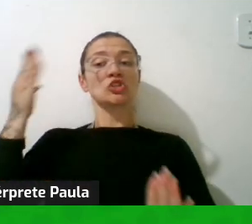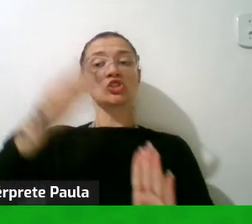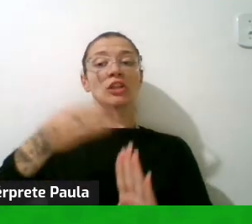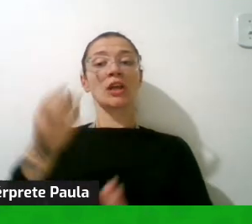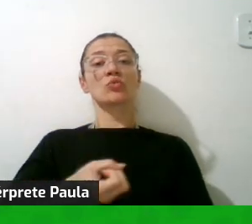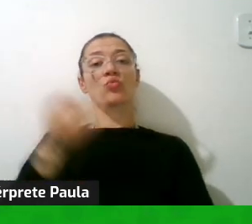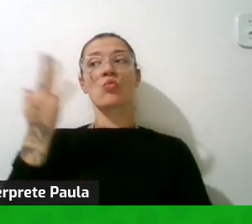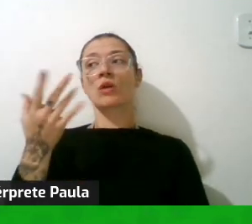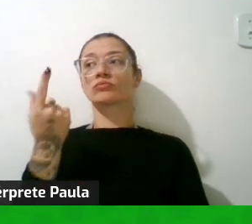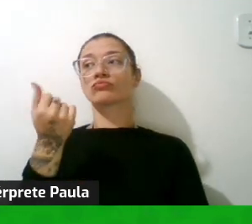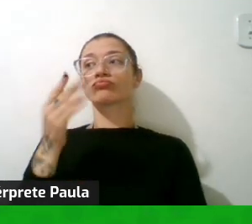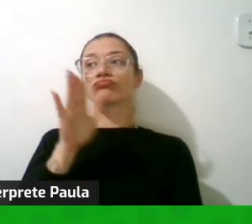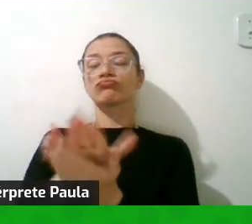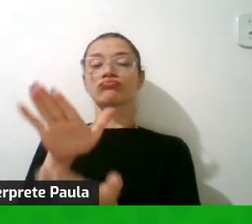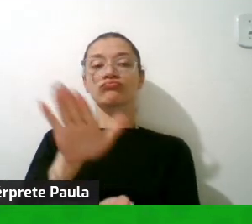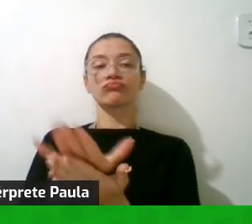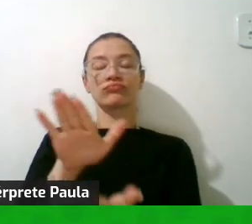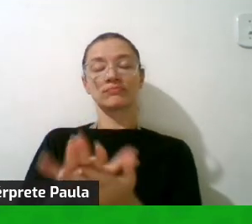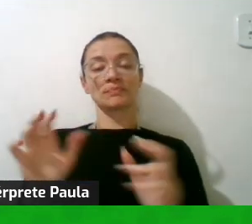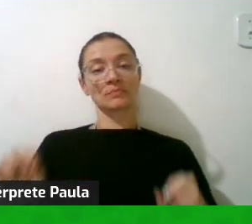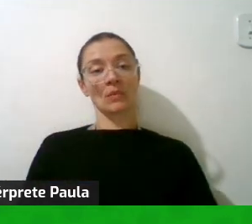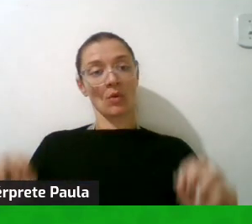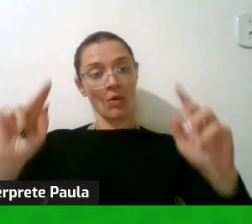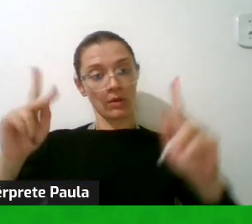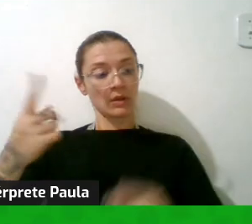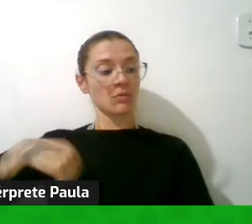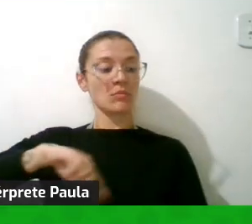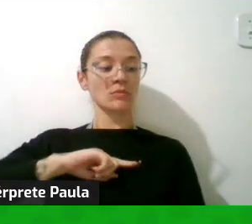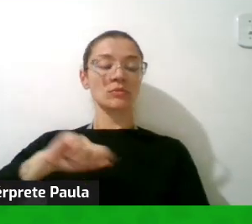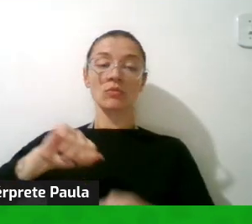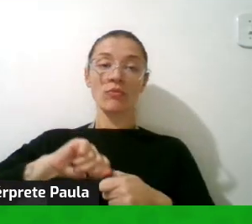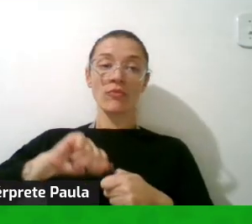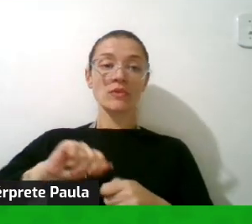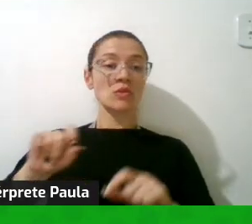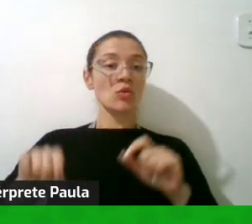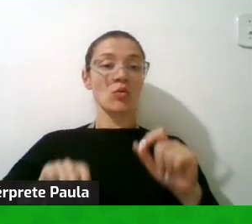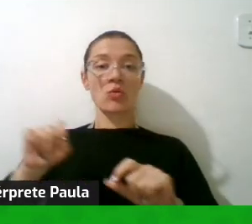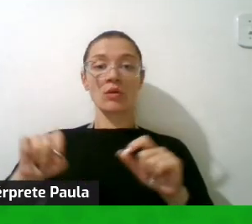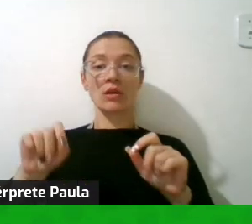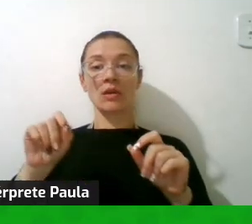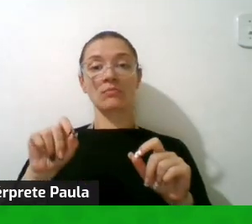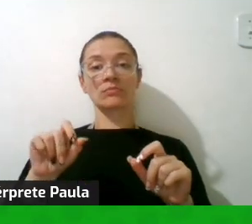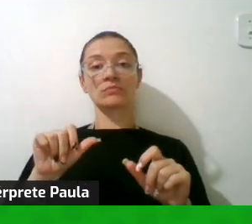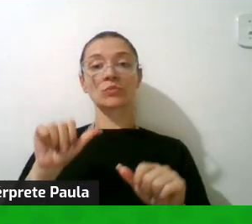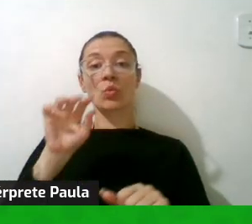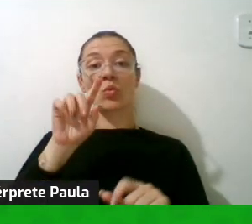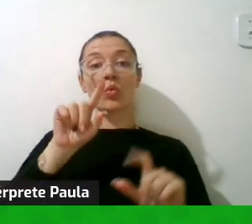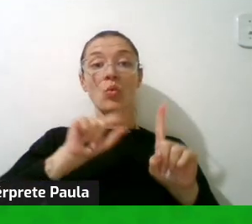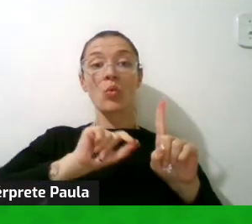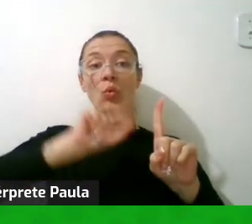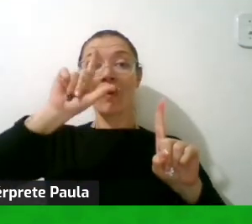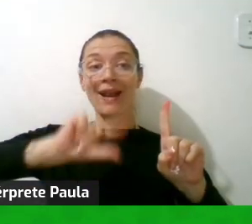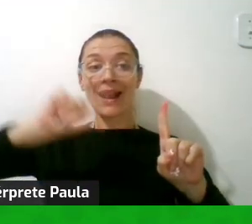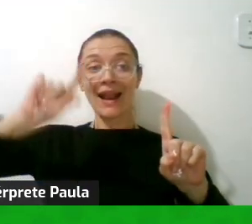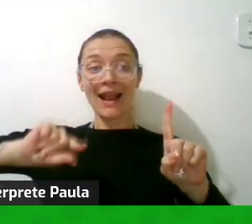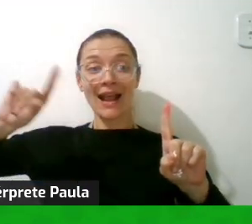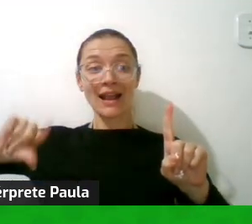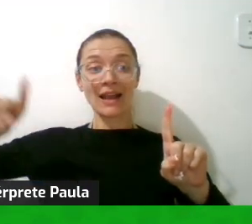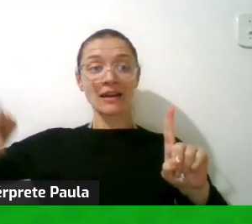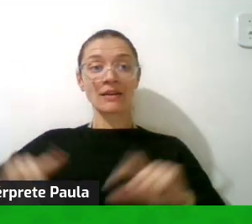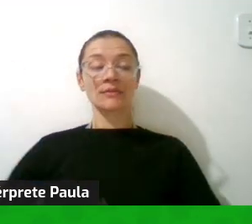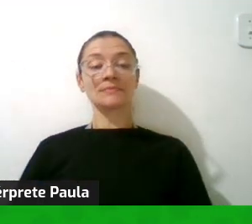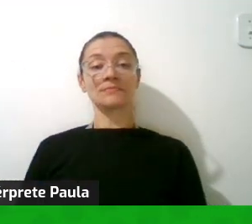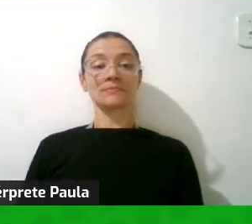Beleza. E para a gente fazer agora ali uma outra parte, que é fazer um gráfico, depois a gente vai